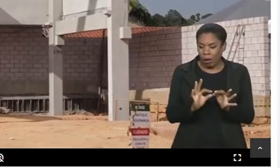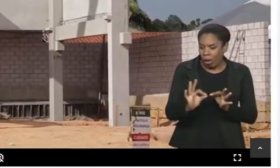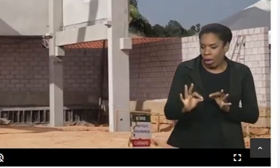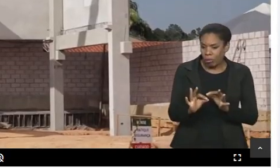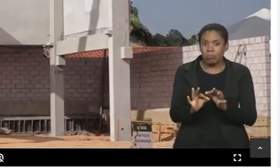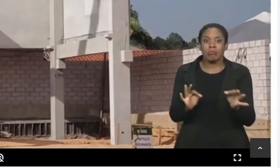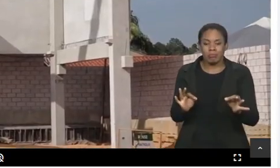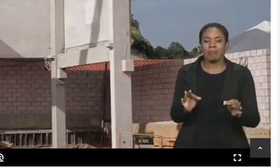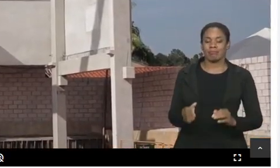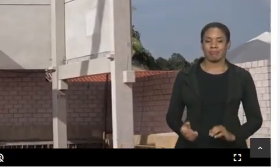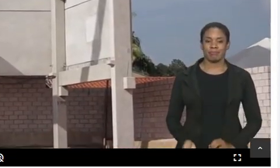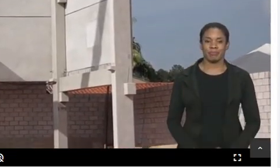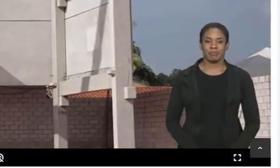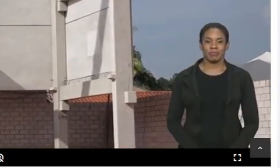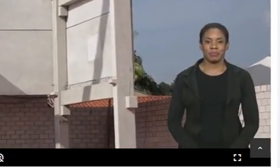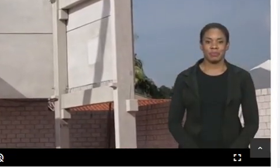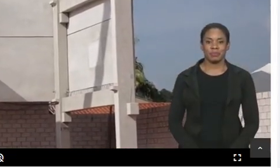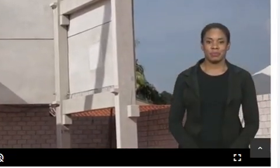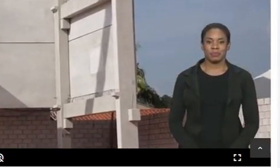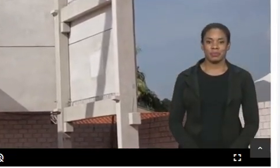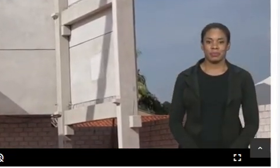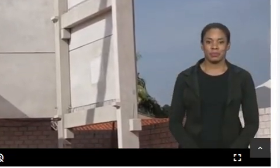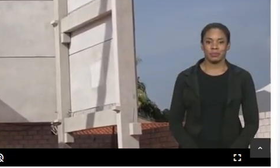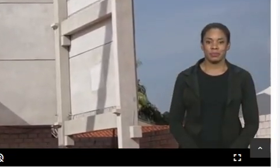para o topógrafo.